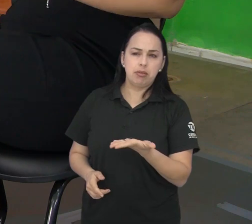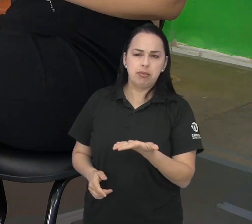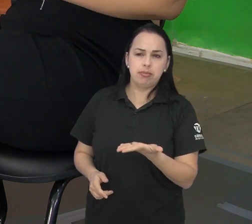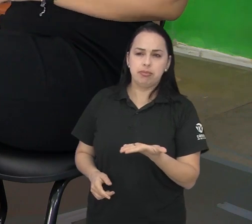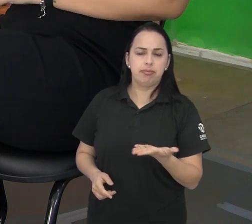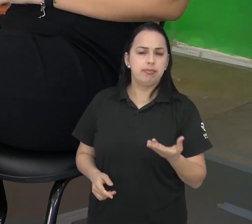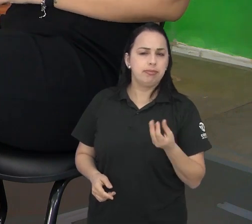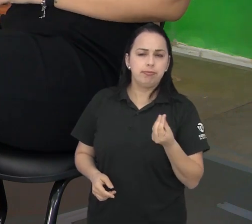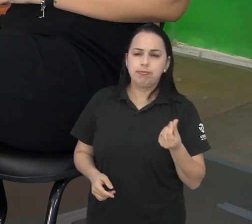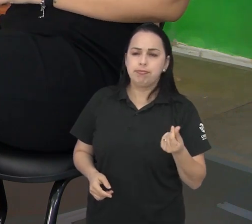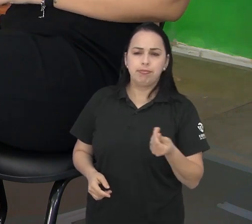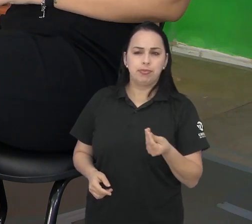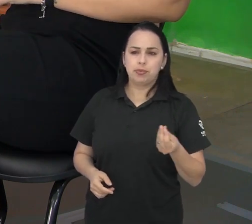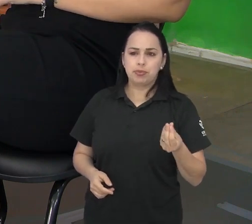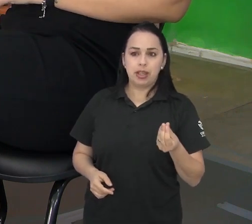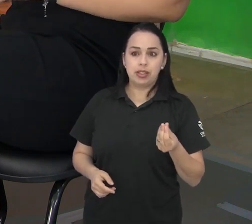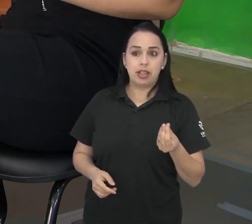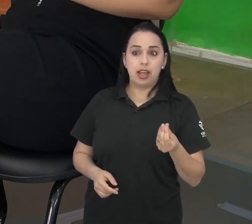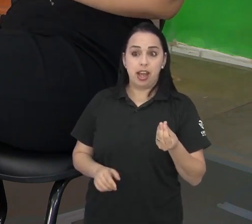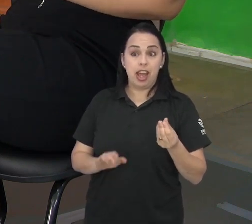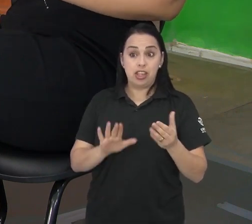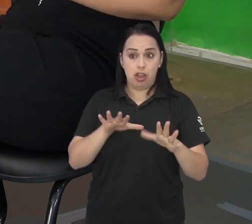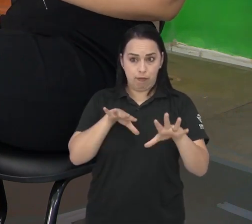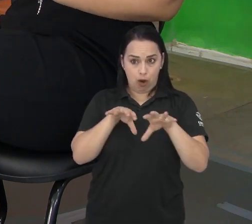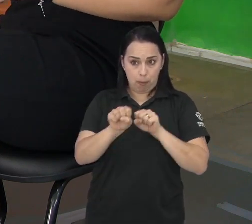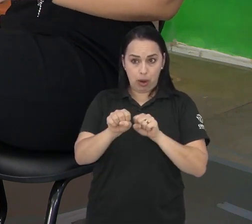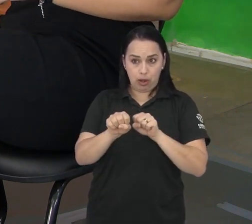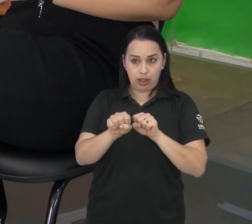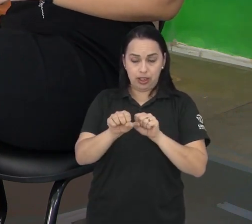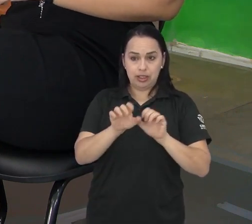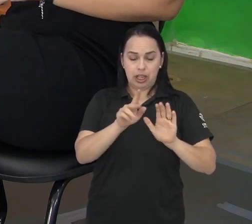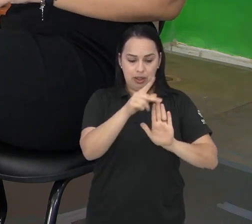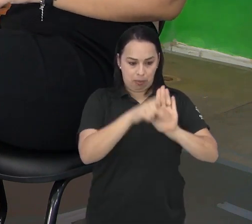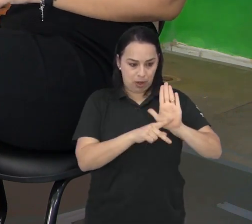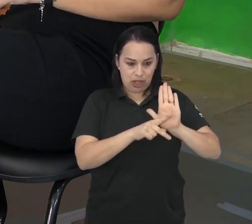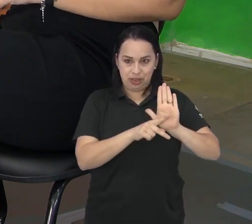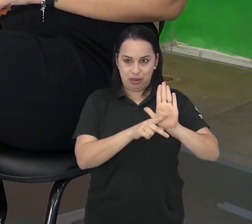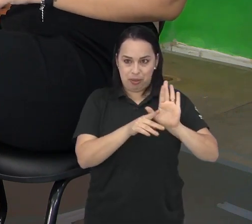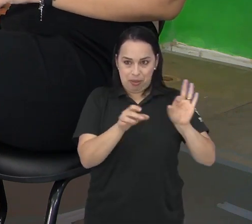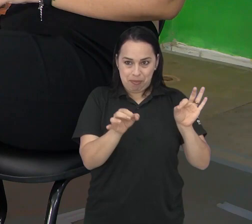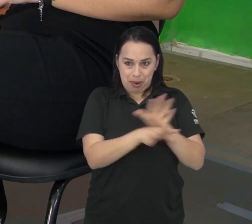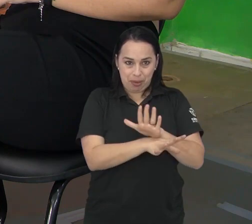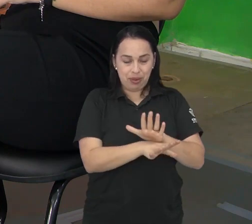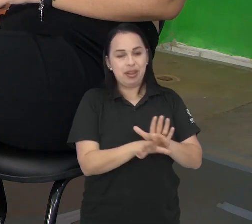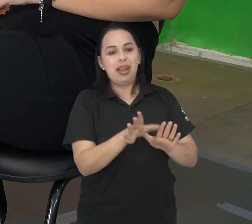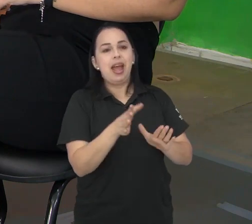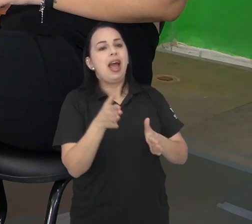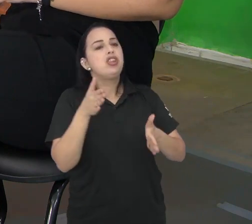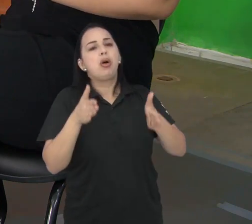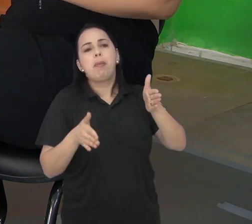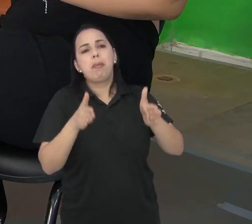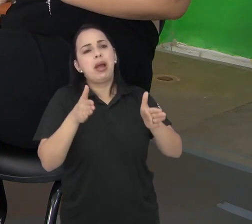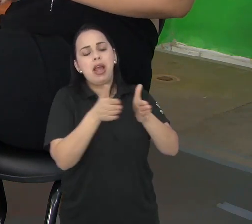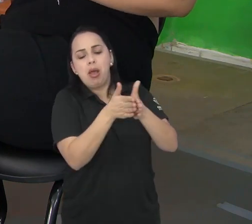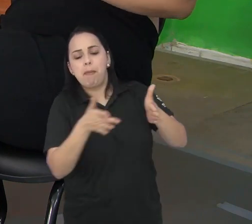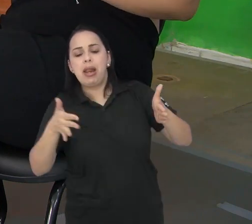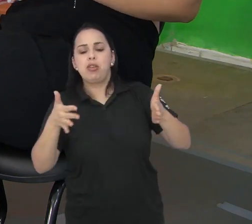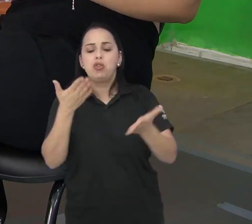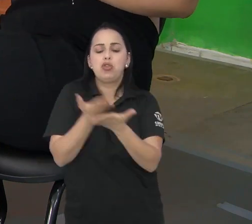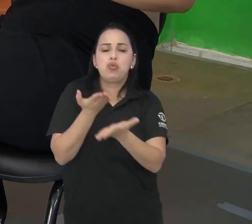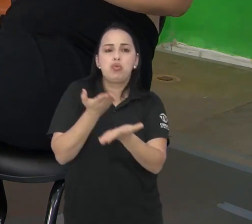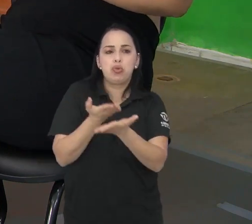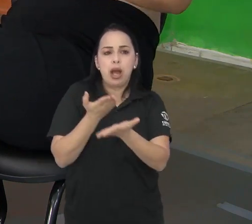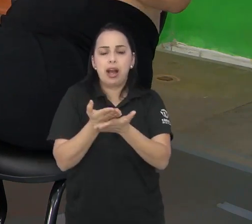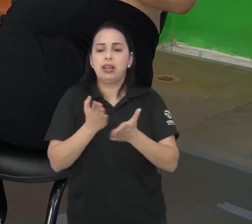teve isso de se formar no Projeto Guri, tá correto falar? Essa passagem, um estudo, né?